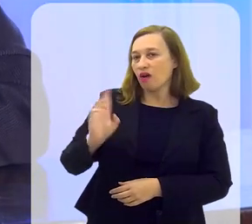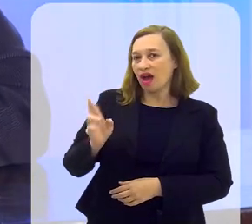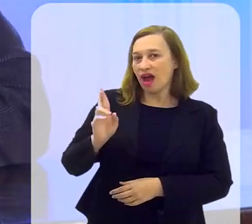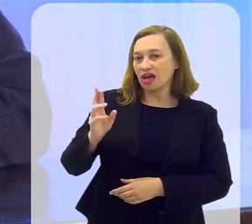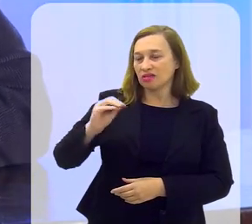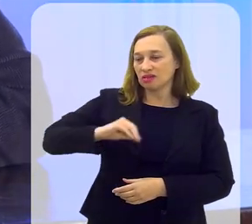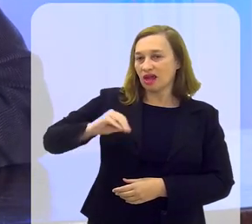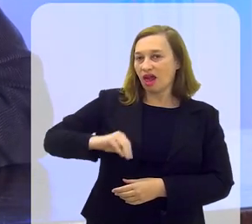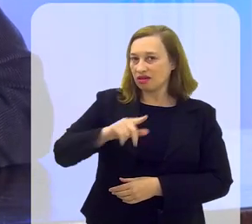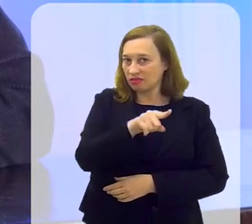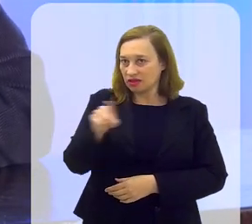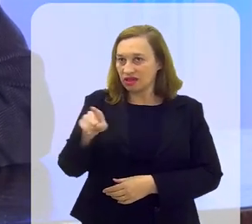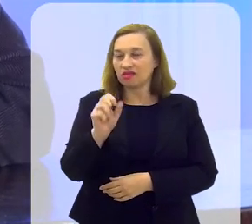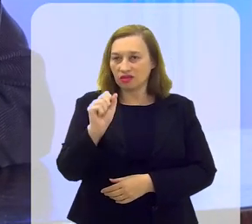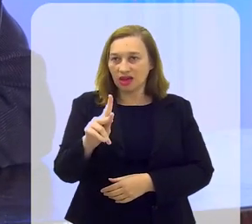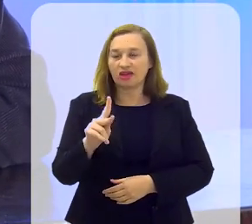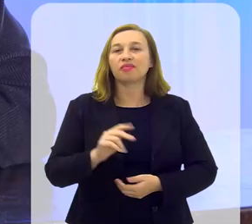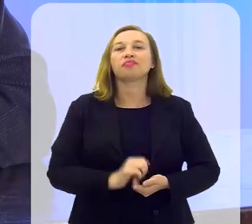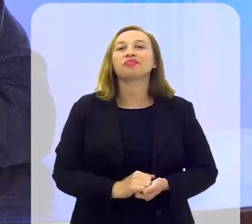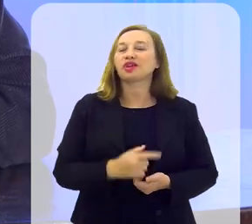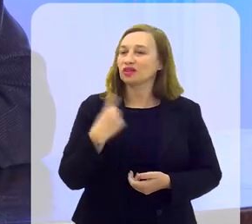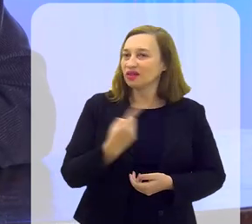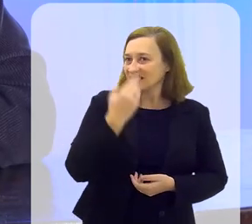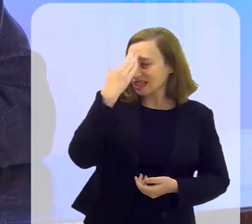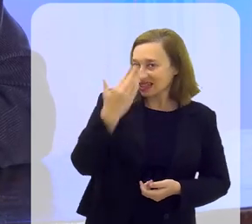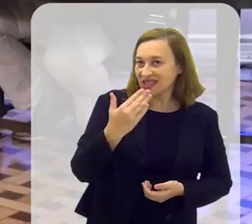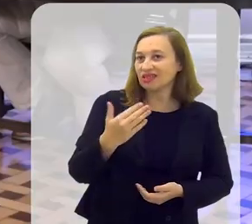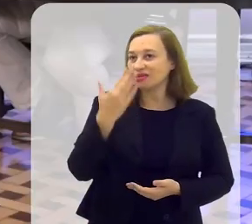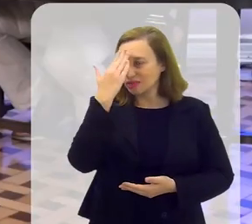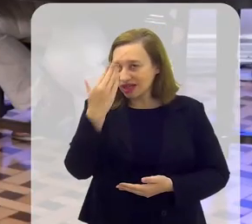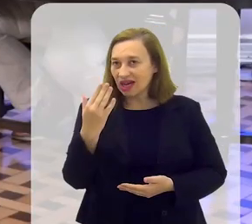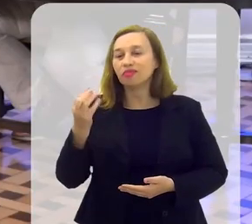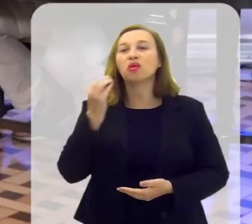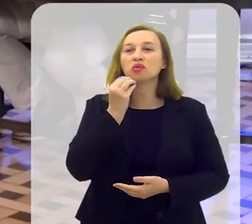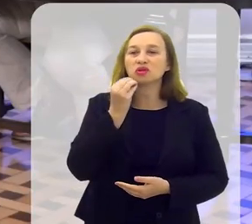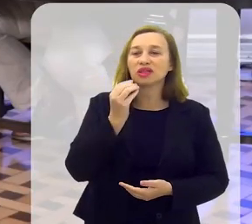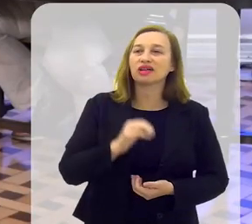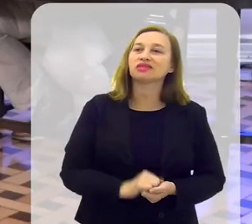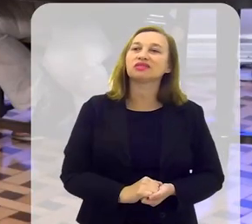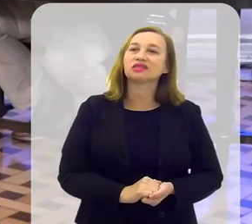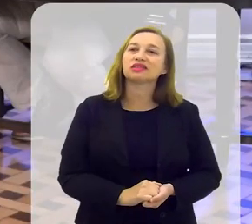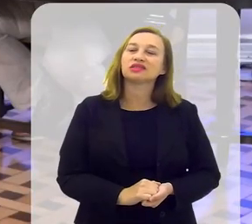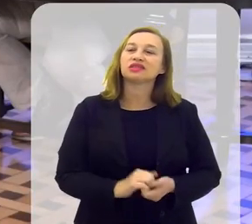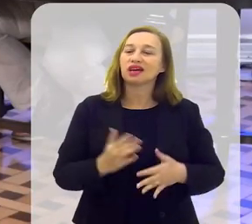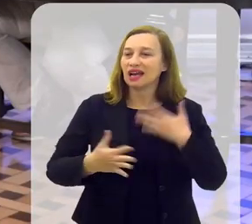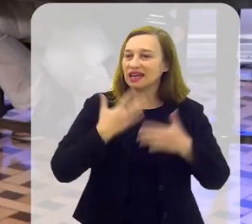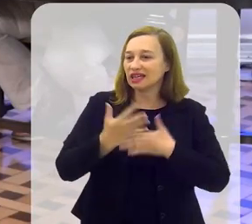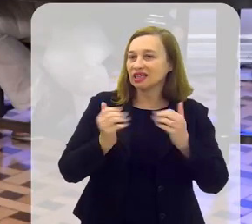Obrigado sucesso total vamos lá obrigado pela oportunidade